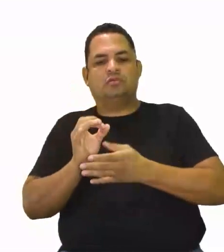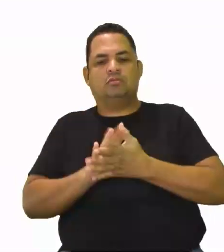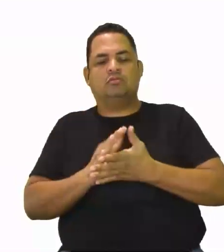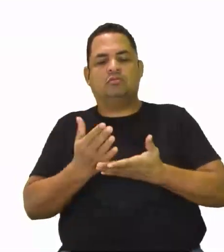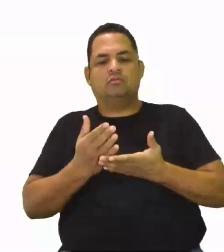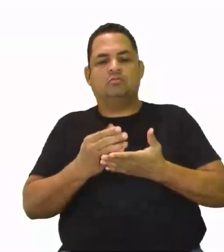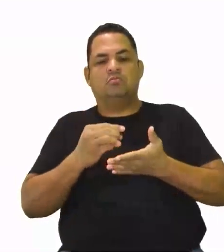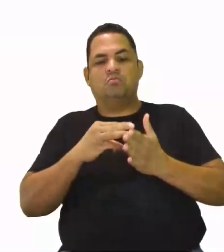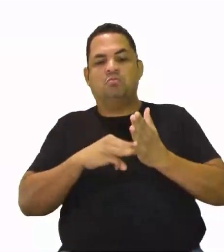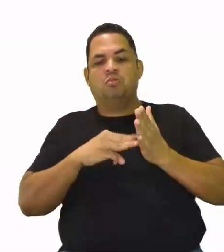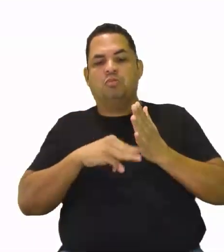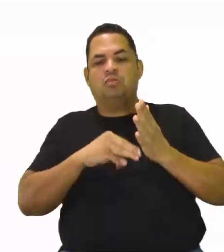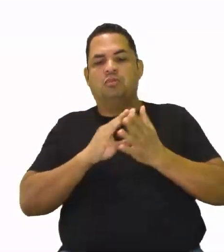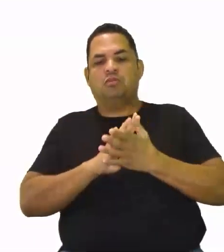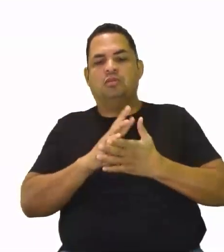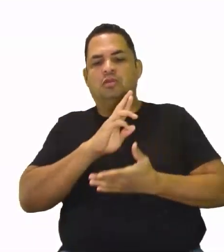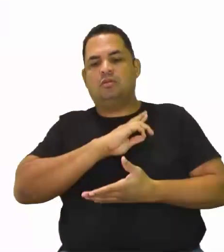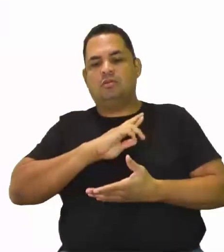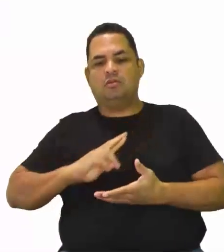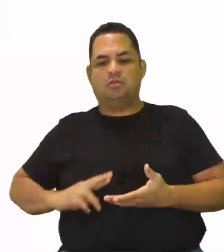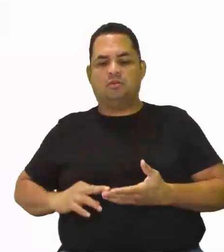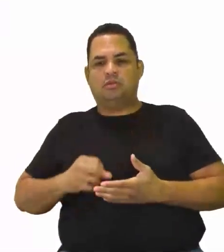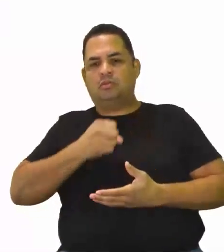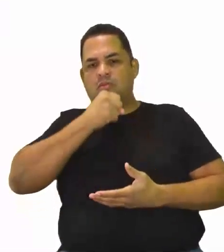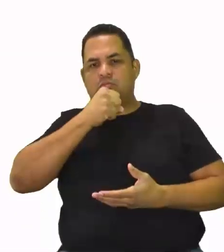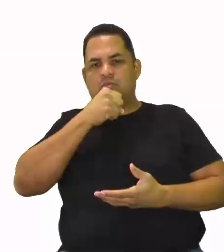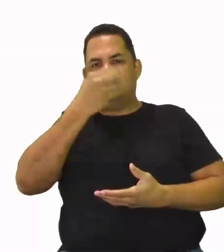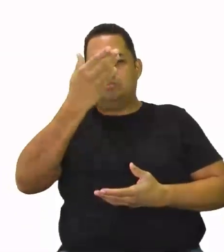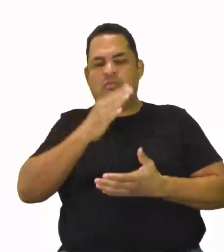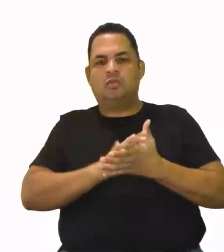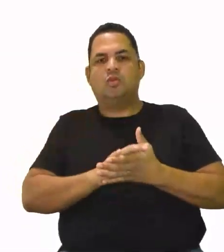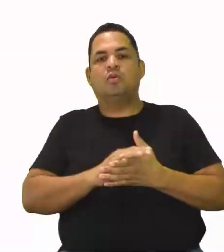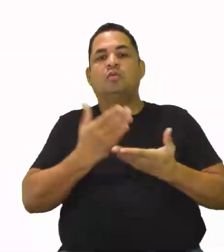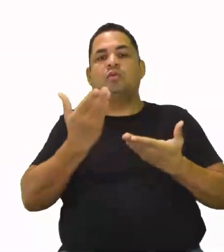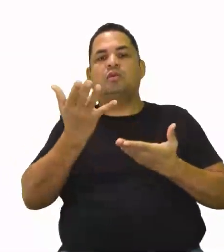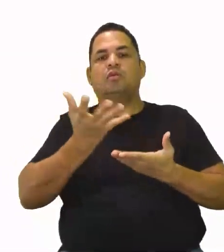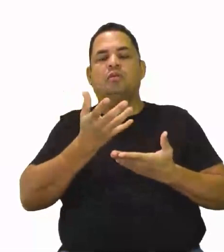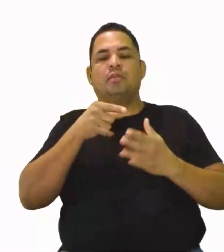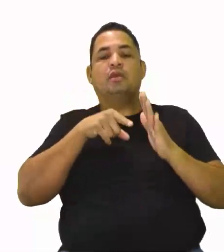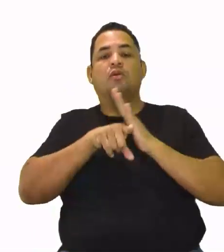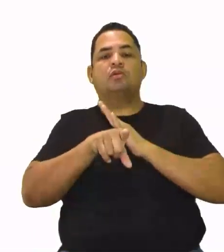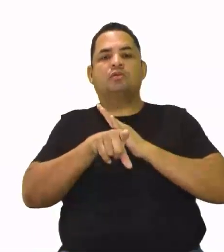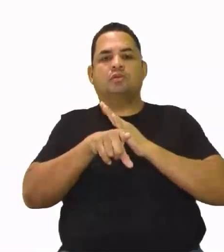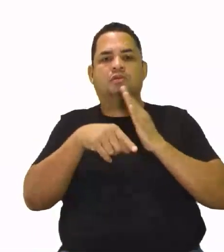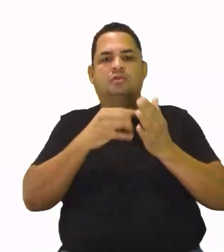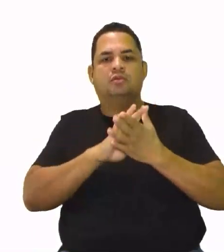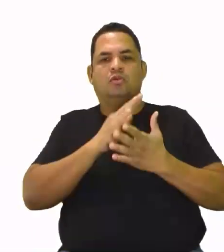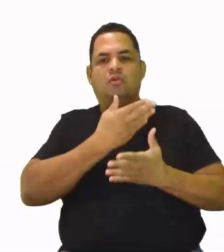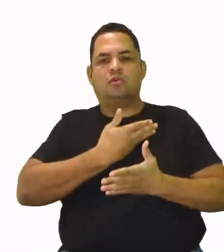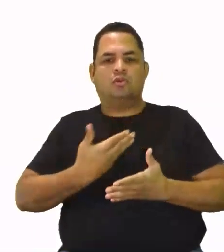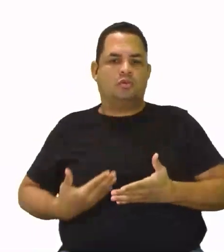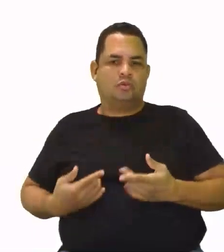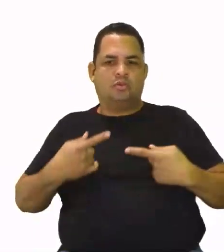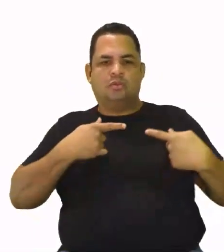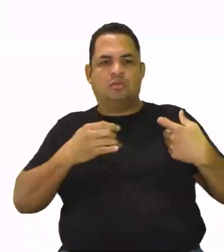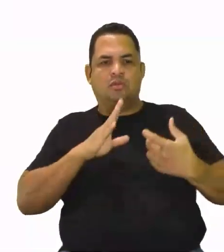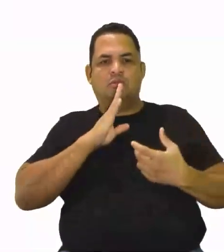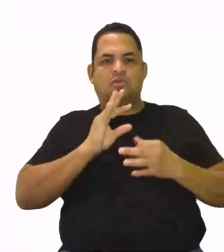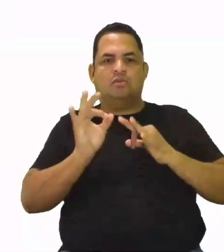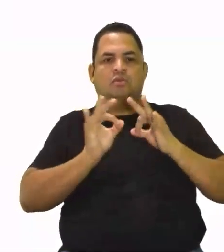Então, a questão quer saber aqui, o regime político conhecido como Estado Novo, implantado no golpe do próprio Getúlio